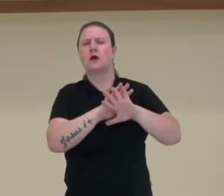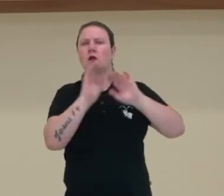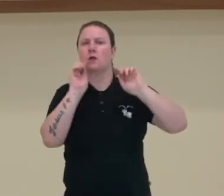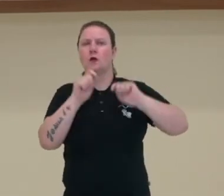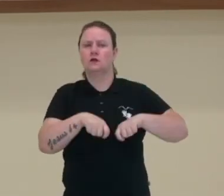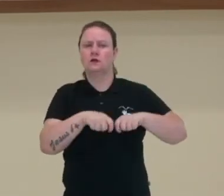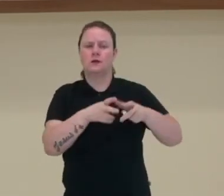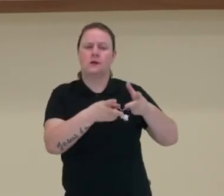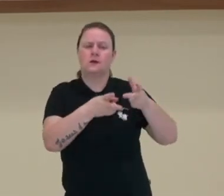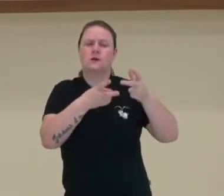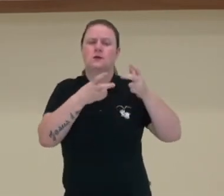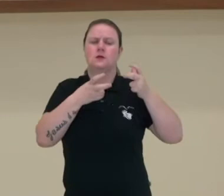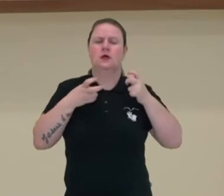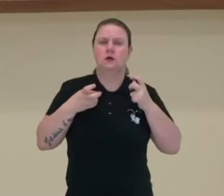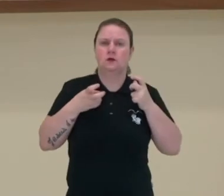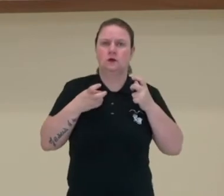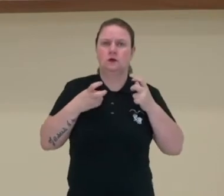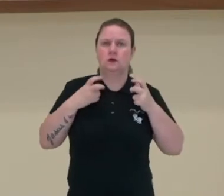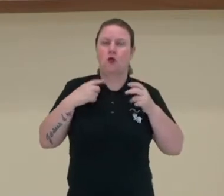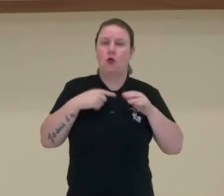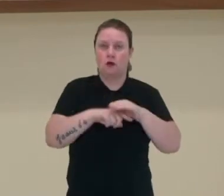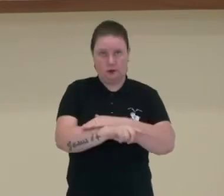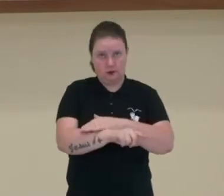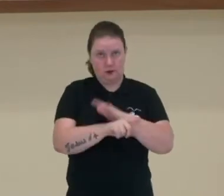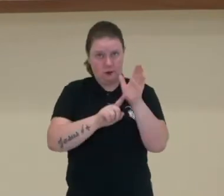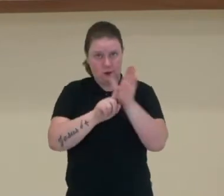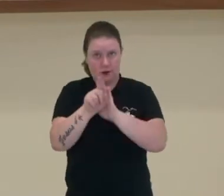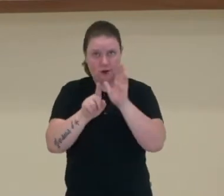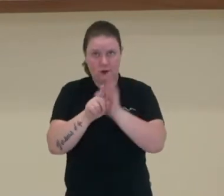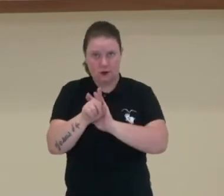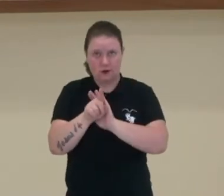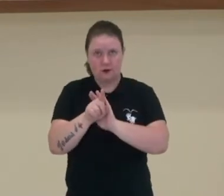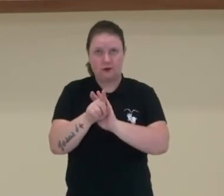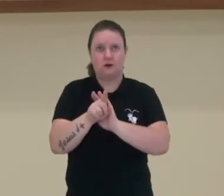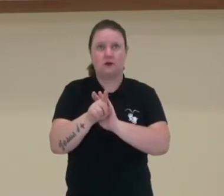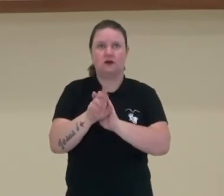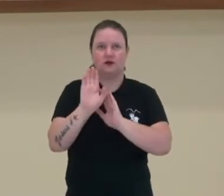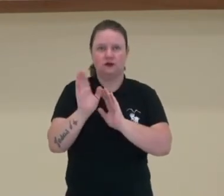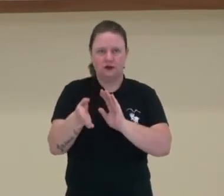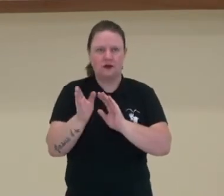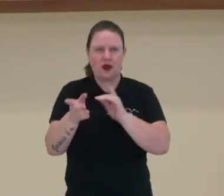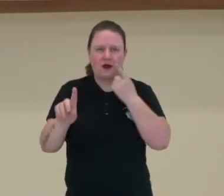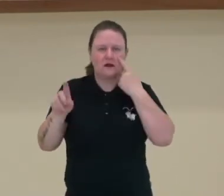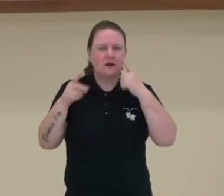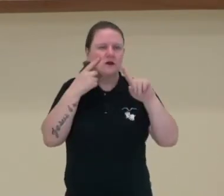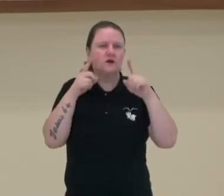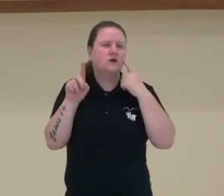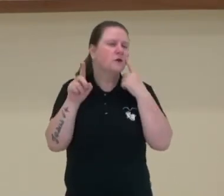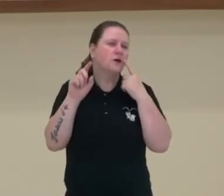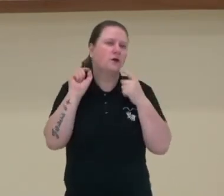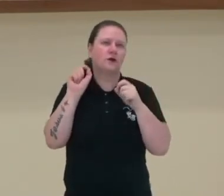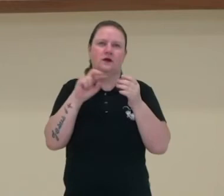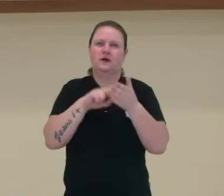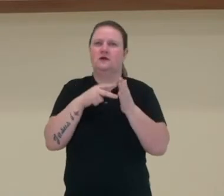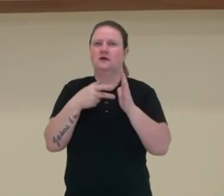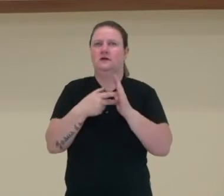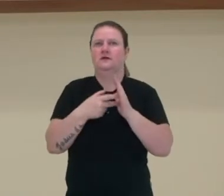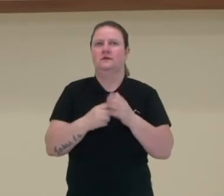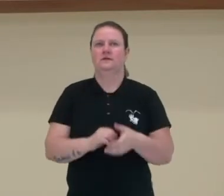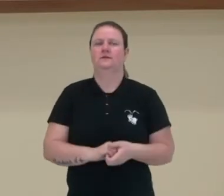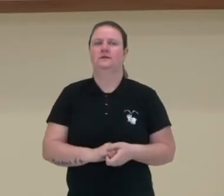poderíamos decifrar? Eu acho que com as perguntas que eu fiz, você já está adivinhando sobre o que é que nós vamos falar, né?